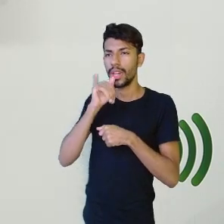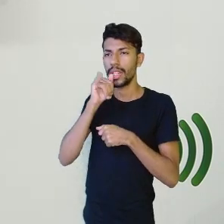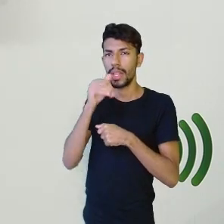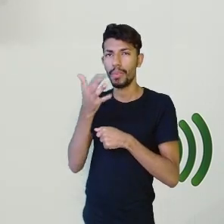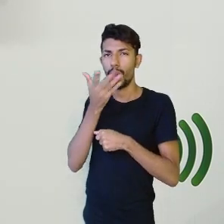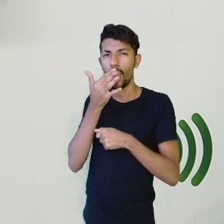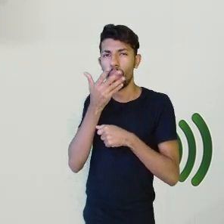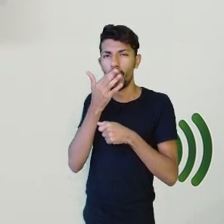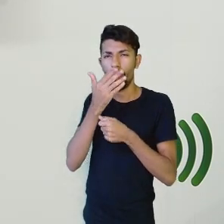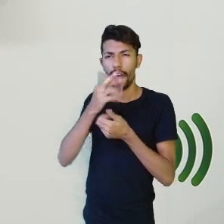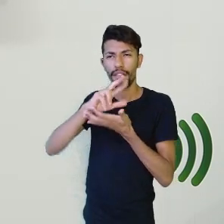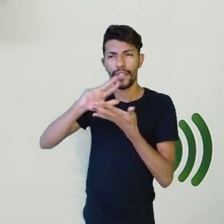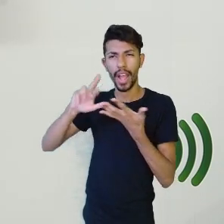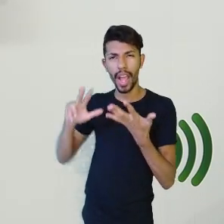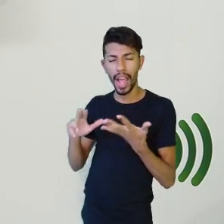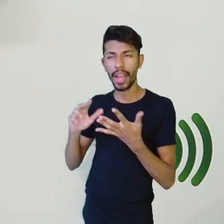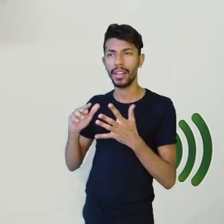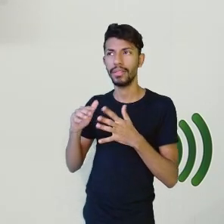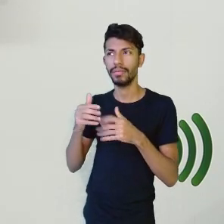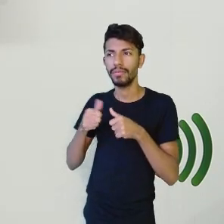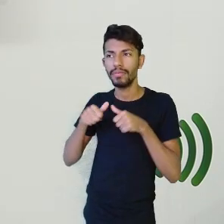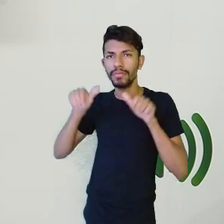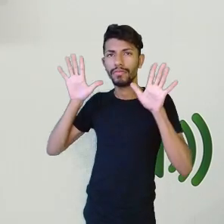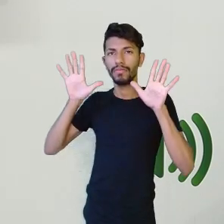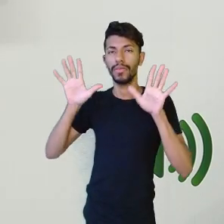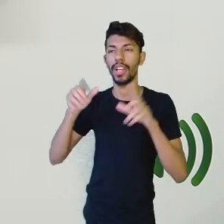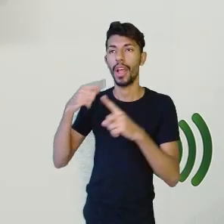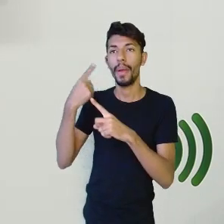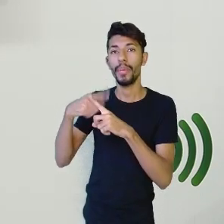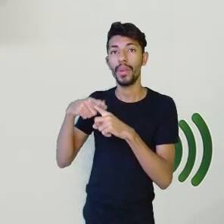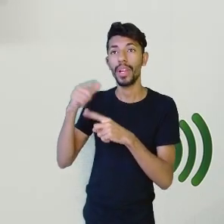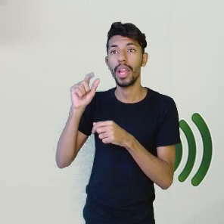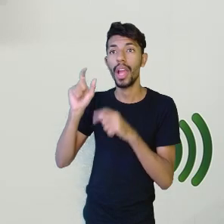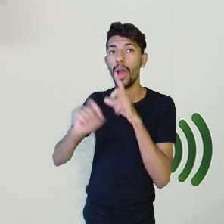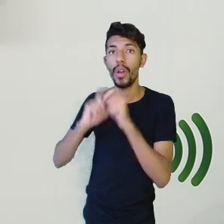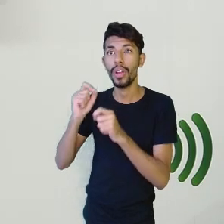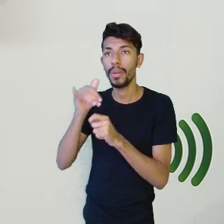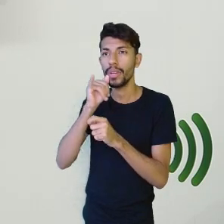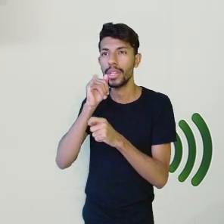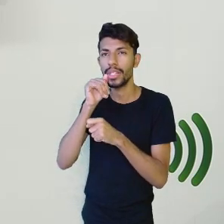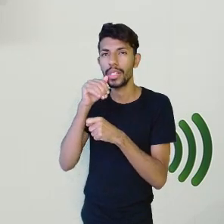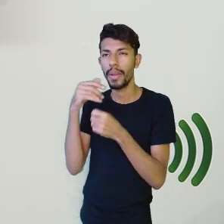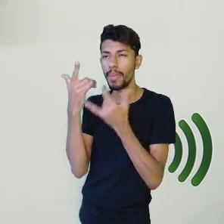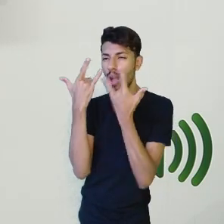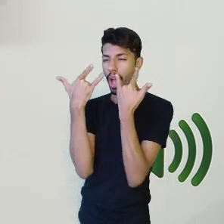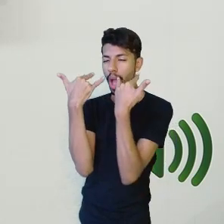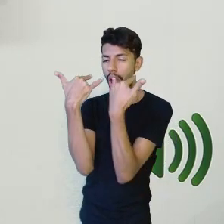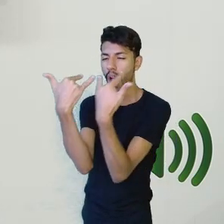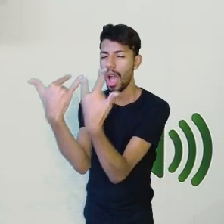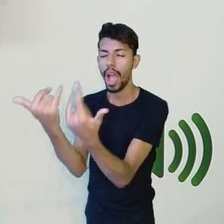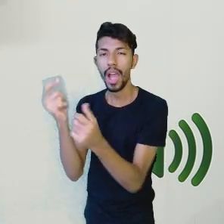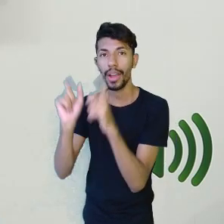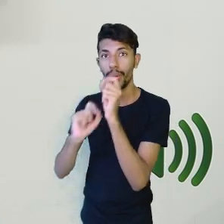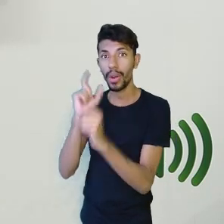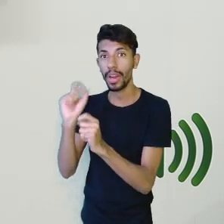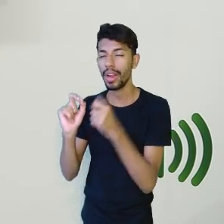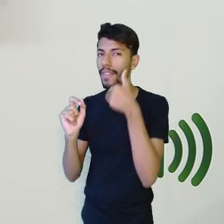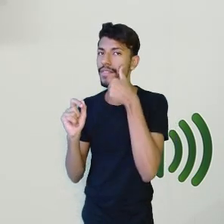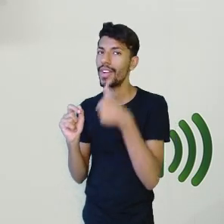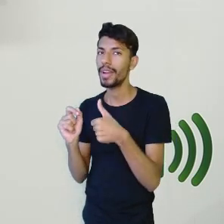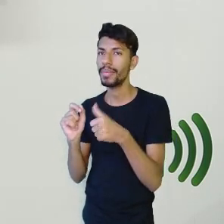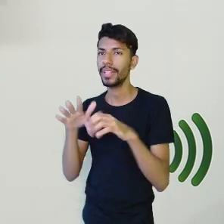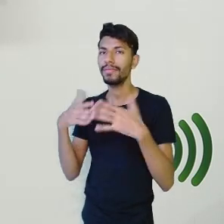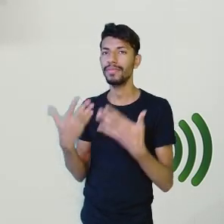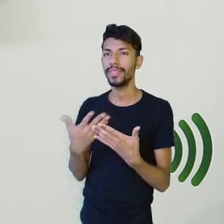assim, que é justamente para atrair as fêmeas. Então, Imagina como é que vai ser a